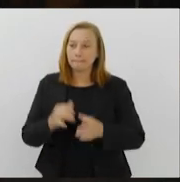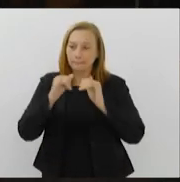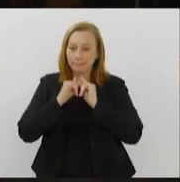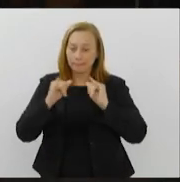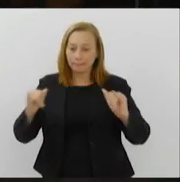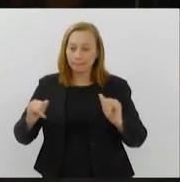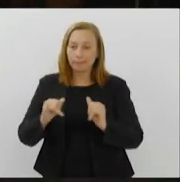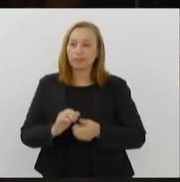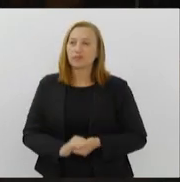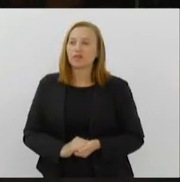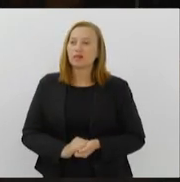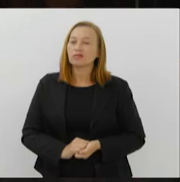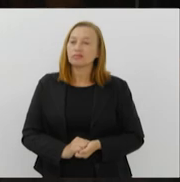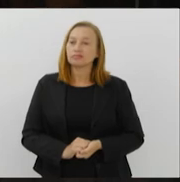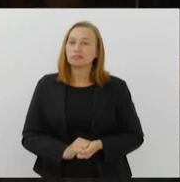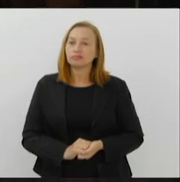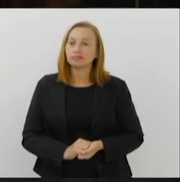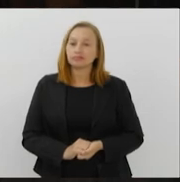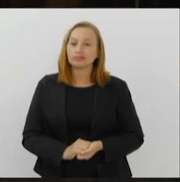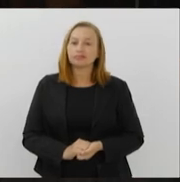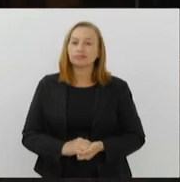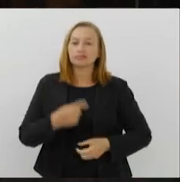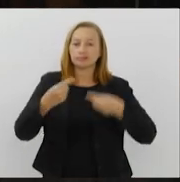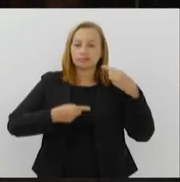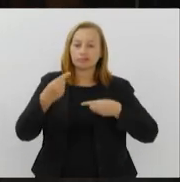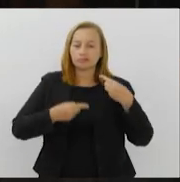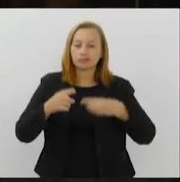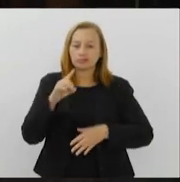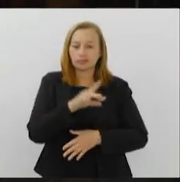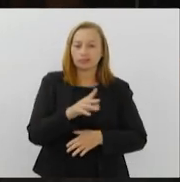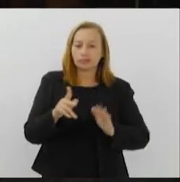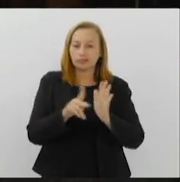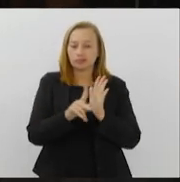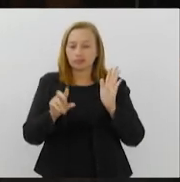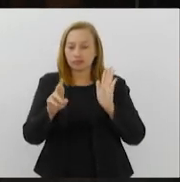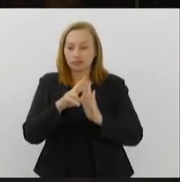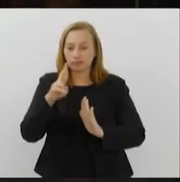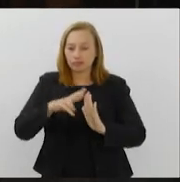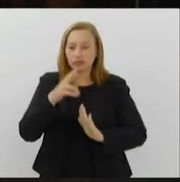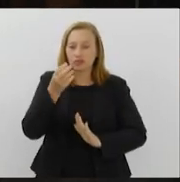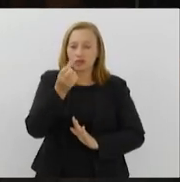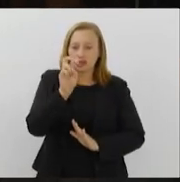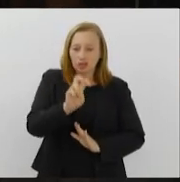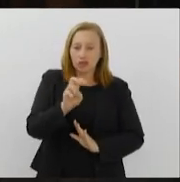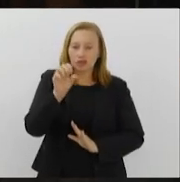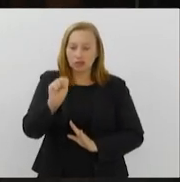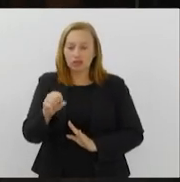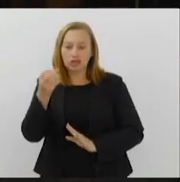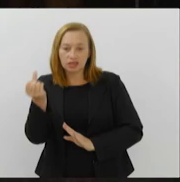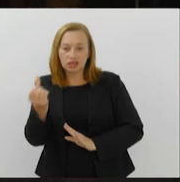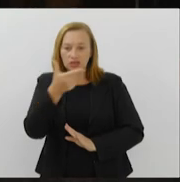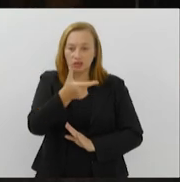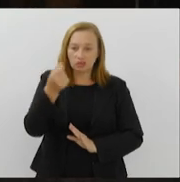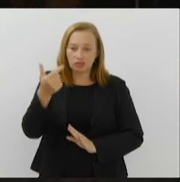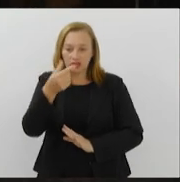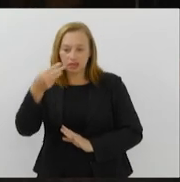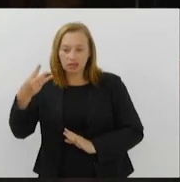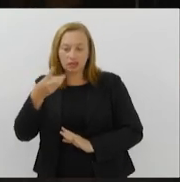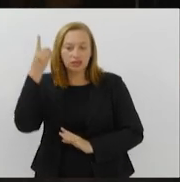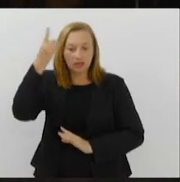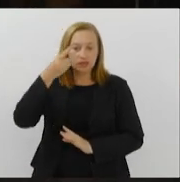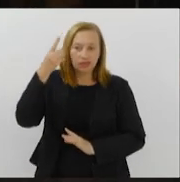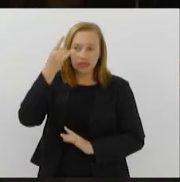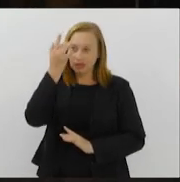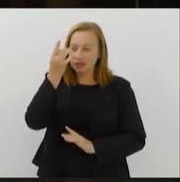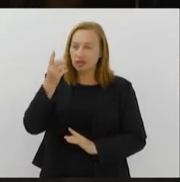Anuncio. Em discussão única, projeto de resolução número 586, de 23, de autoria deputada Índia